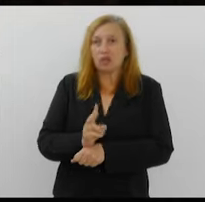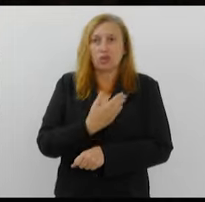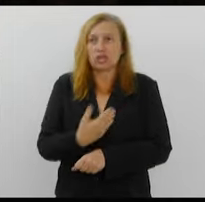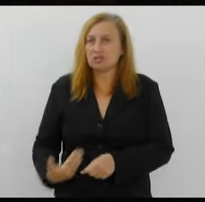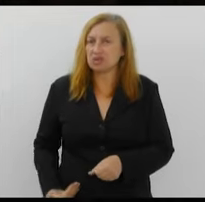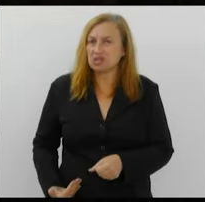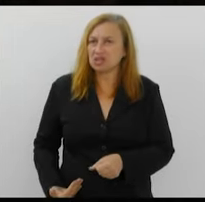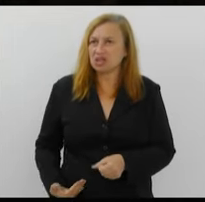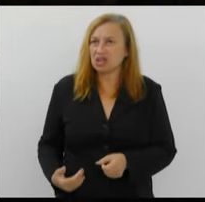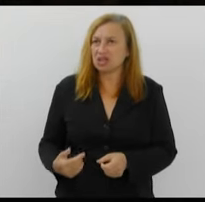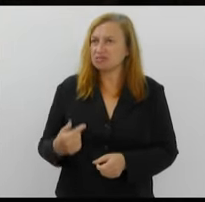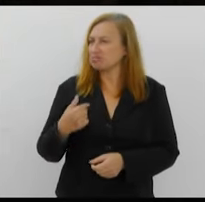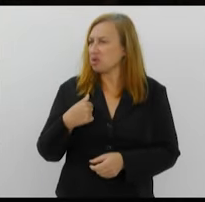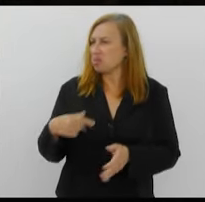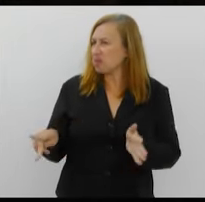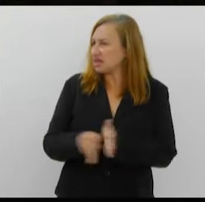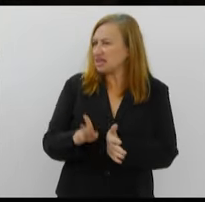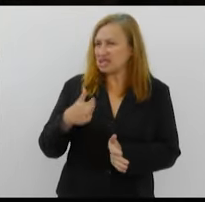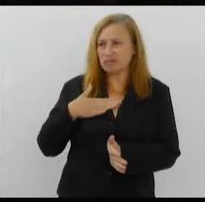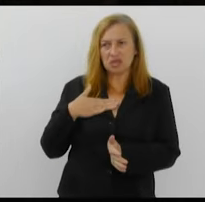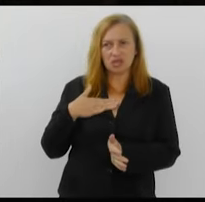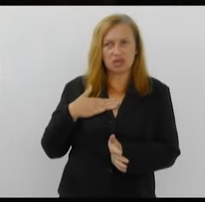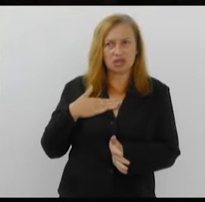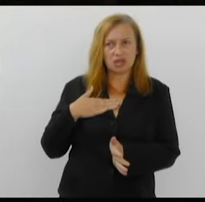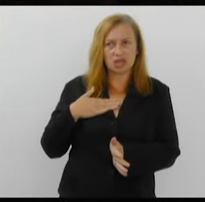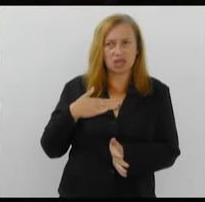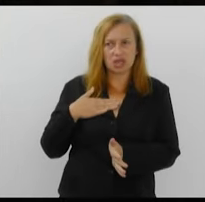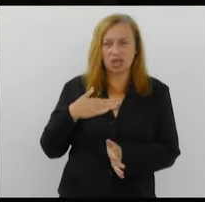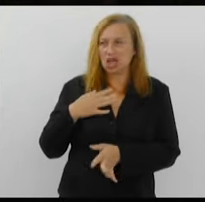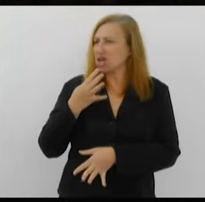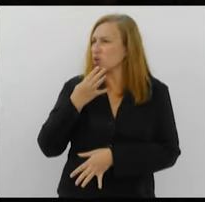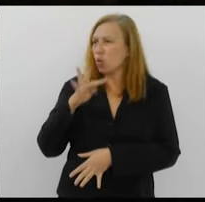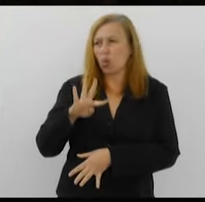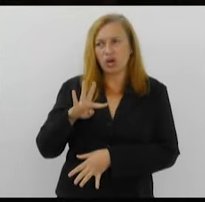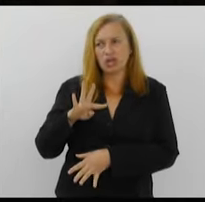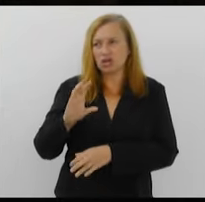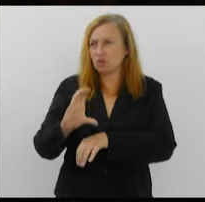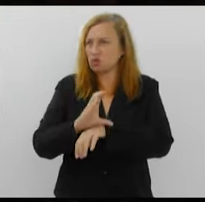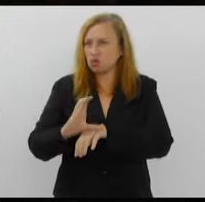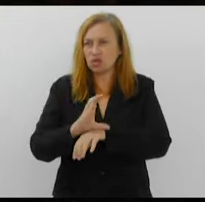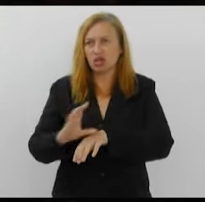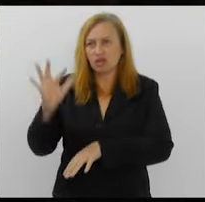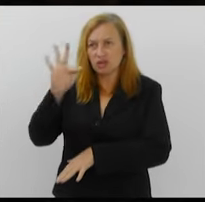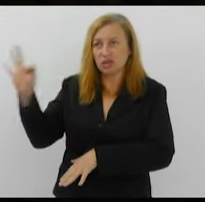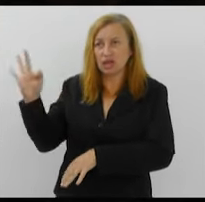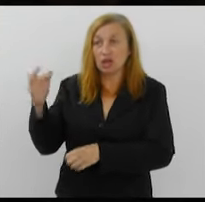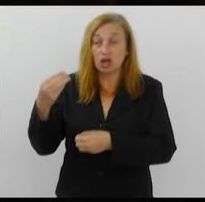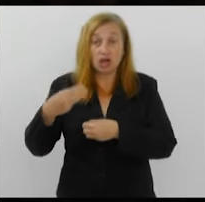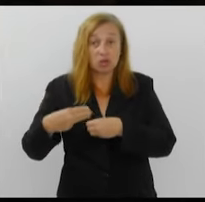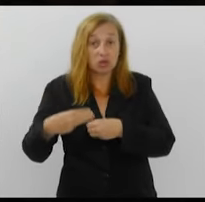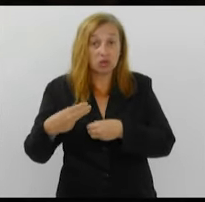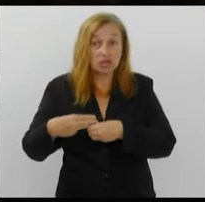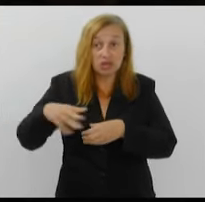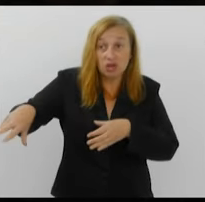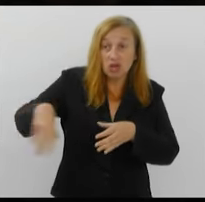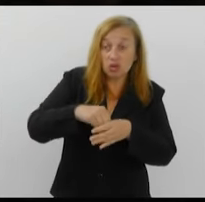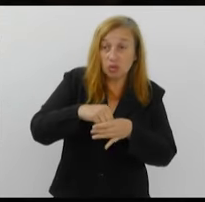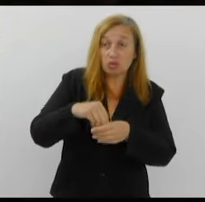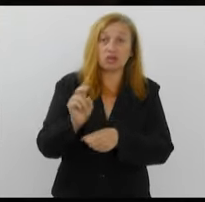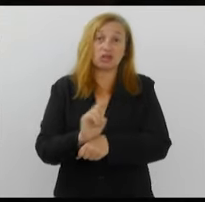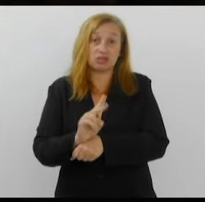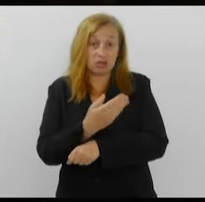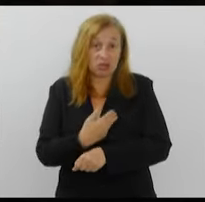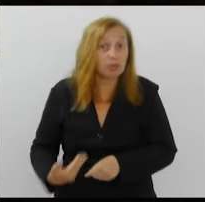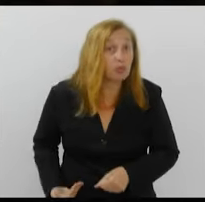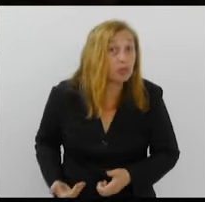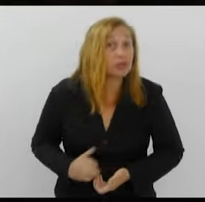não era competência municipal. Ora, ele não deve conhecer a Constituição Federal, que fala que o município é parte integrante do sistema de segurança